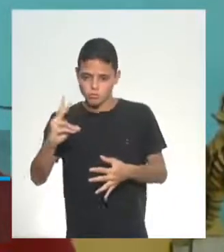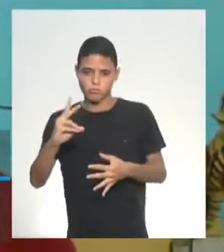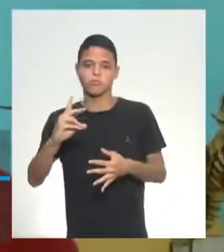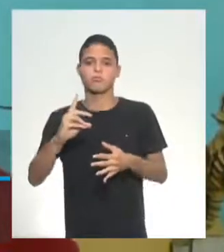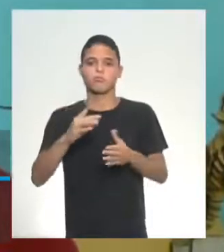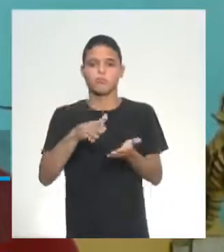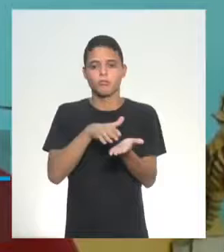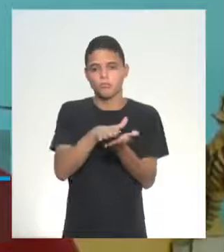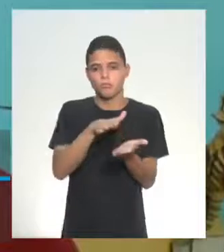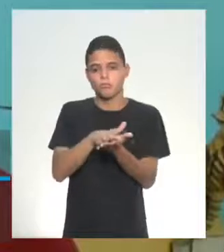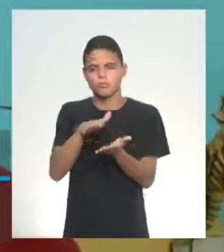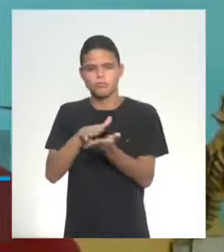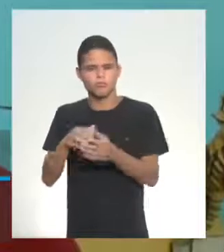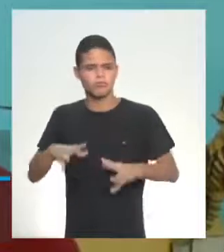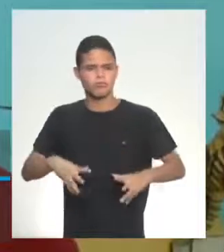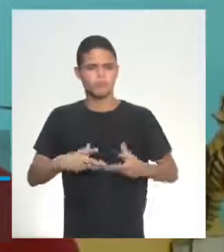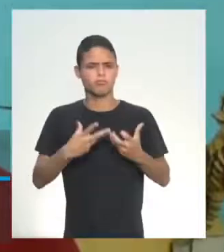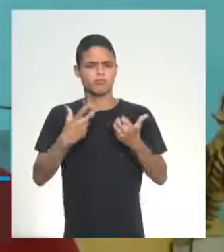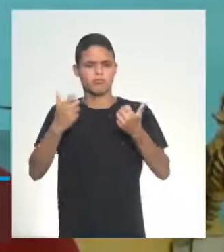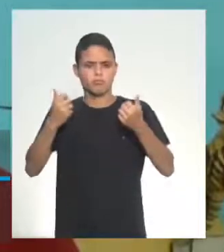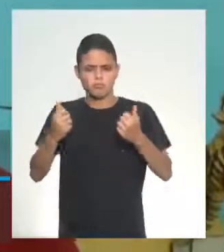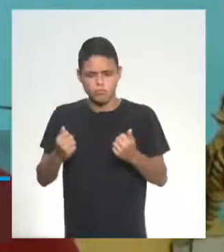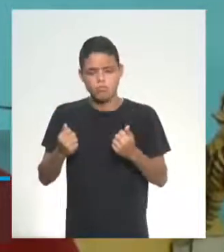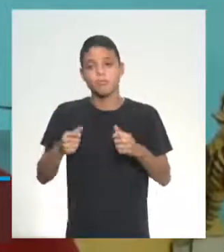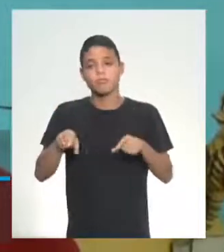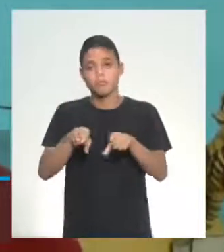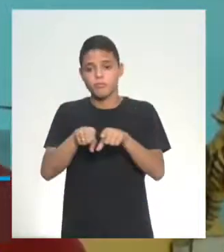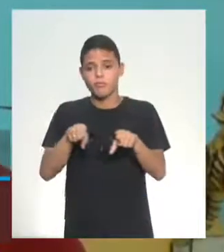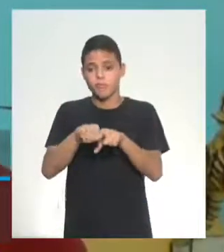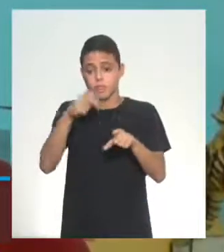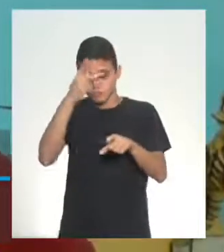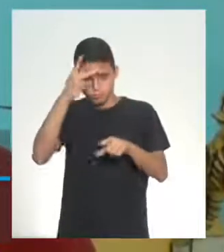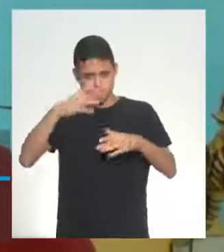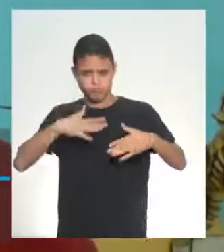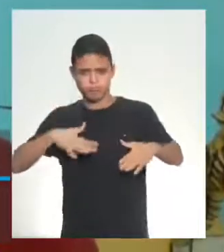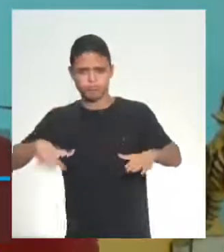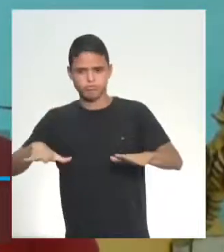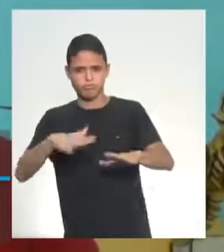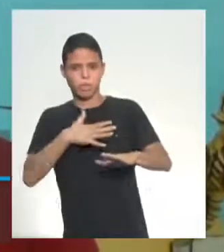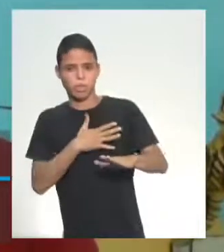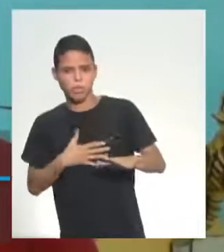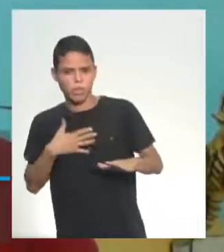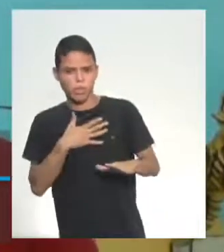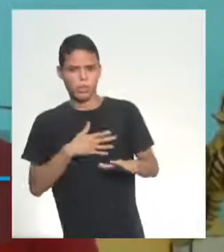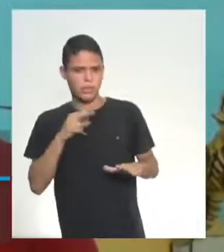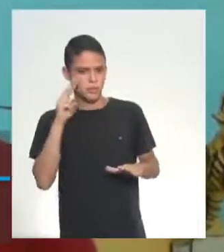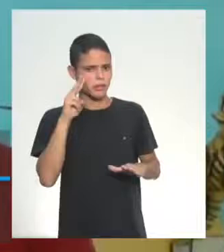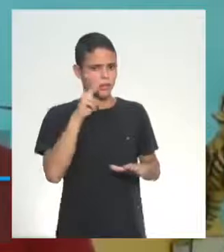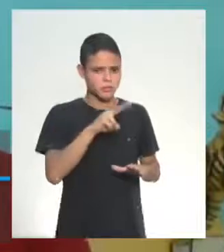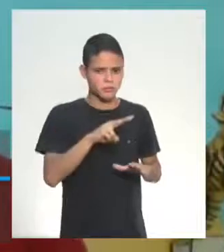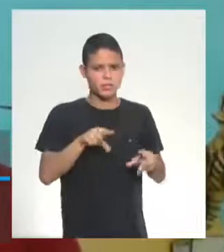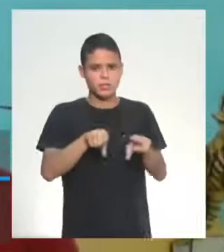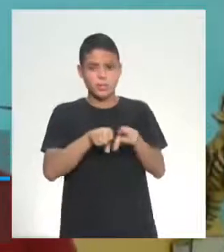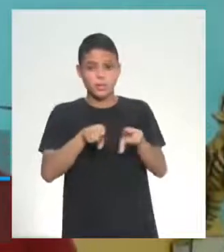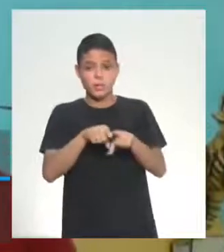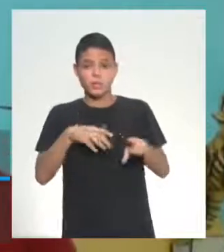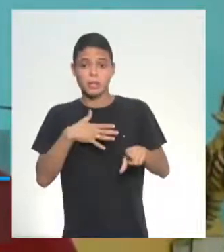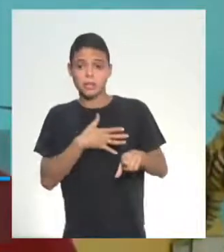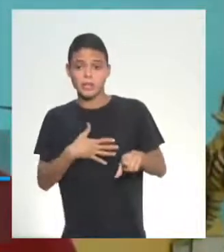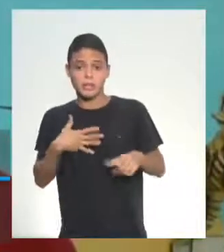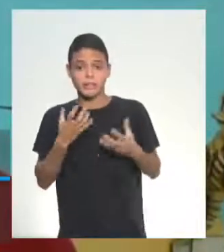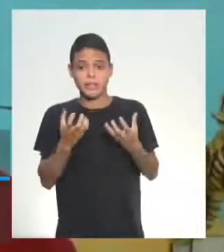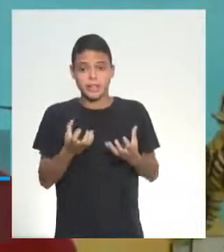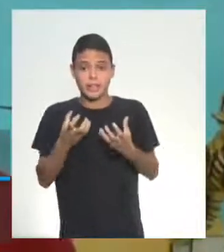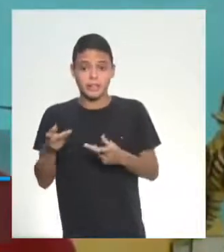muita gente vai curtir e vai querer vir aqui para o centro o mais rápido possível